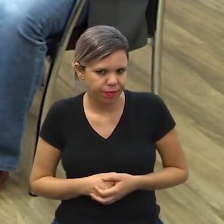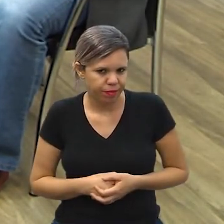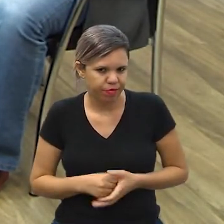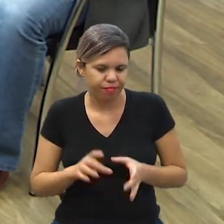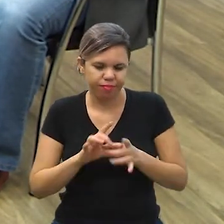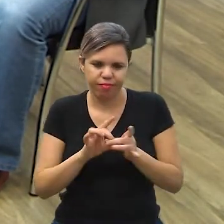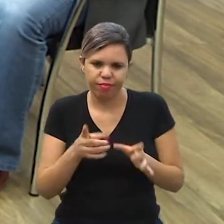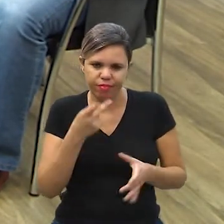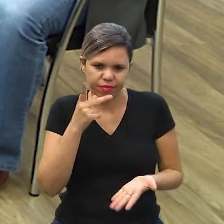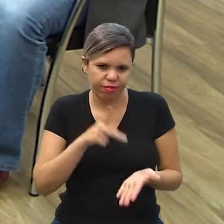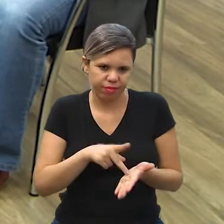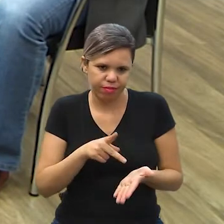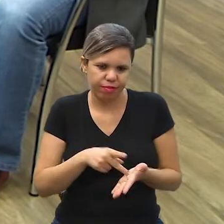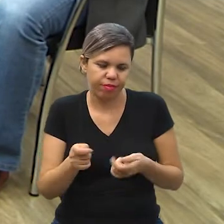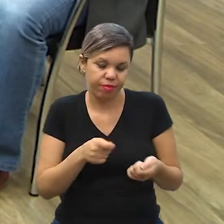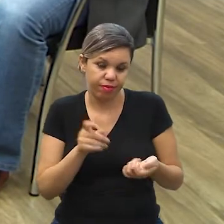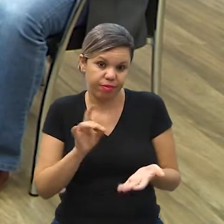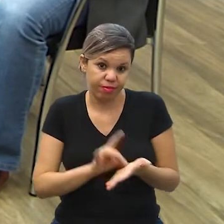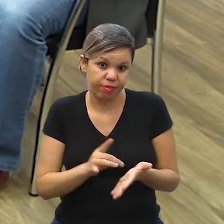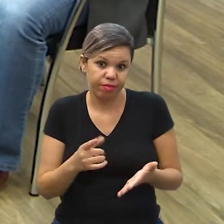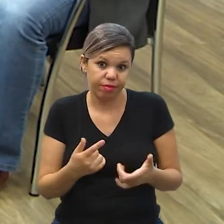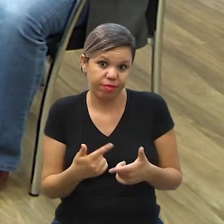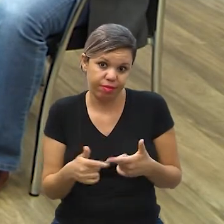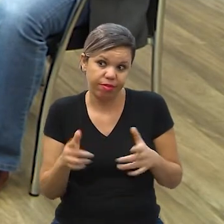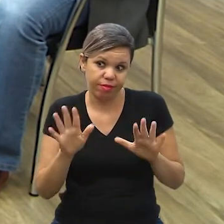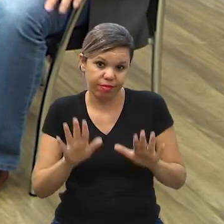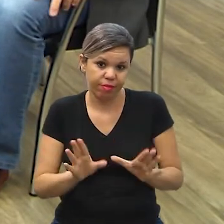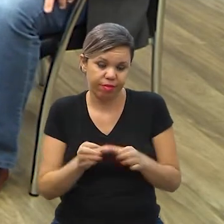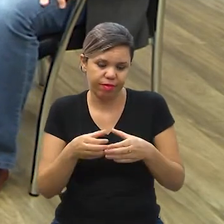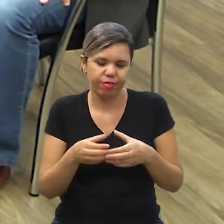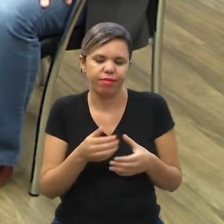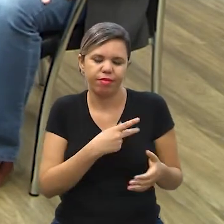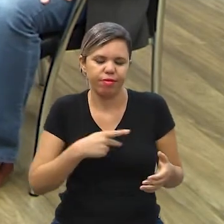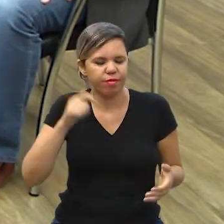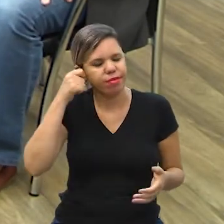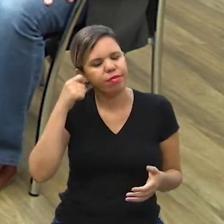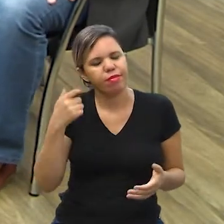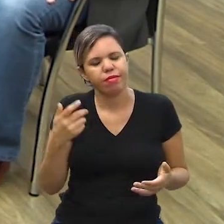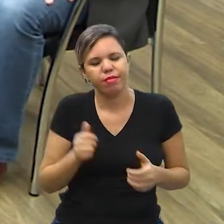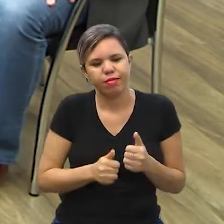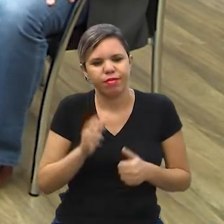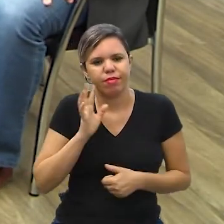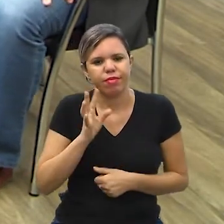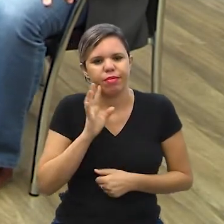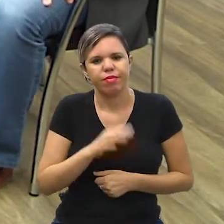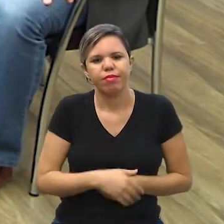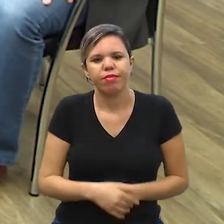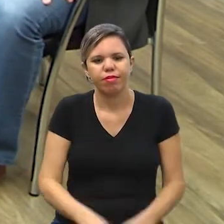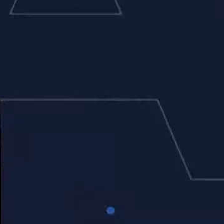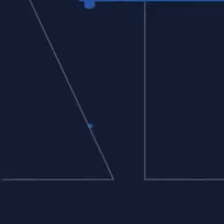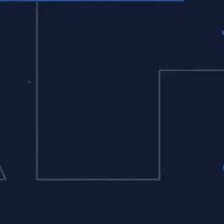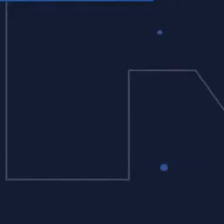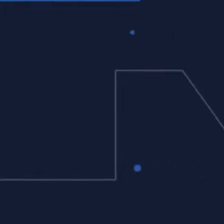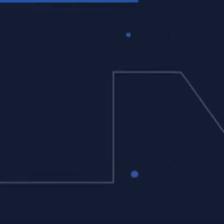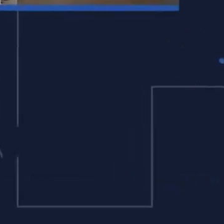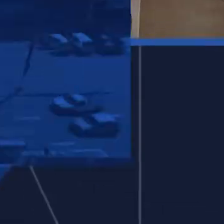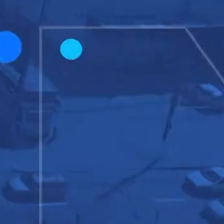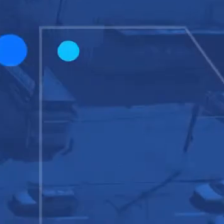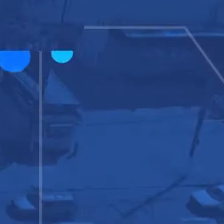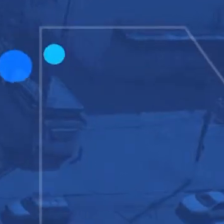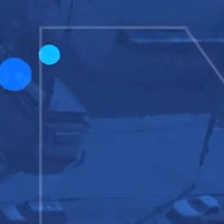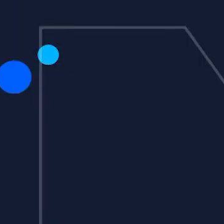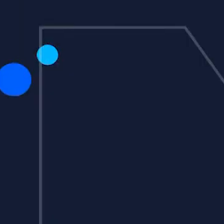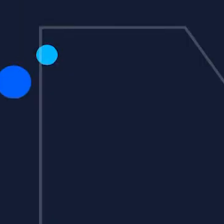de 6 pontanews lidar com a realidade nós conseguimos pelo passar para eles Isso é uma cara